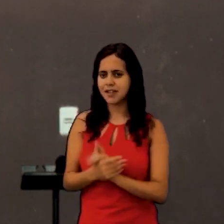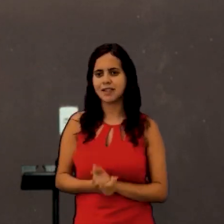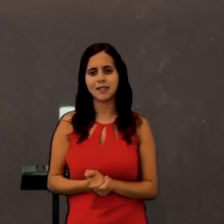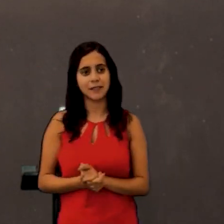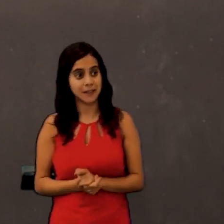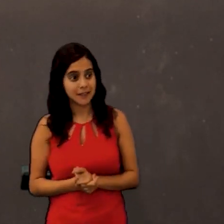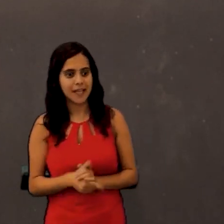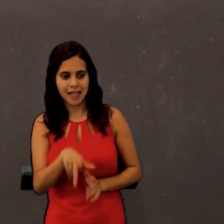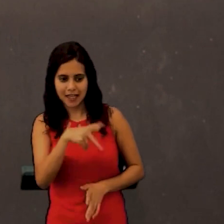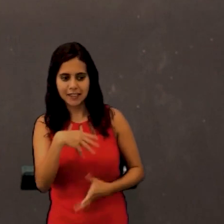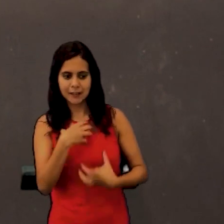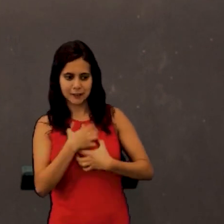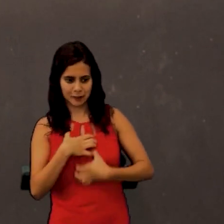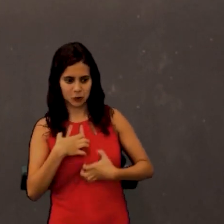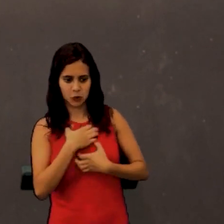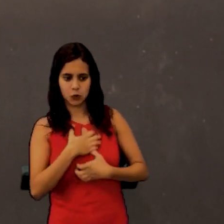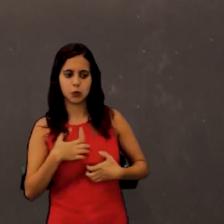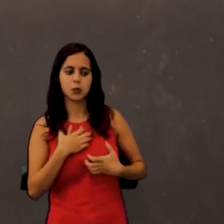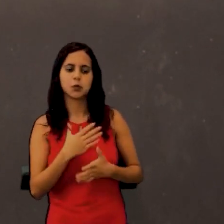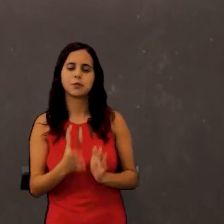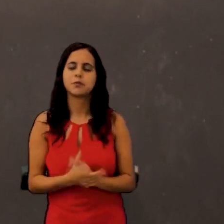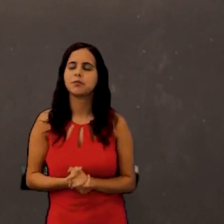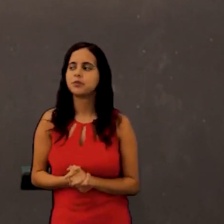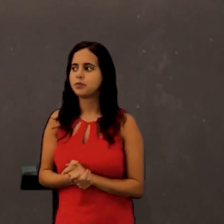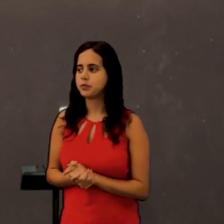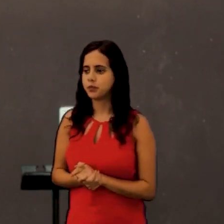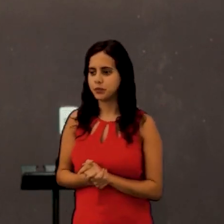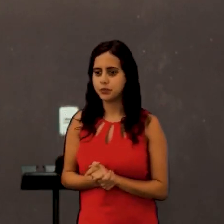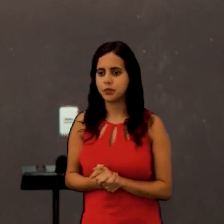incomodando. Estou incomodando.